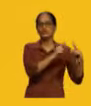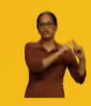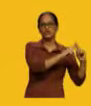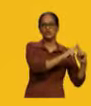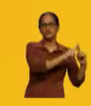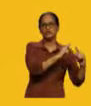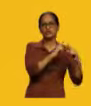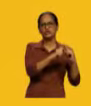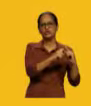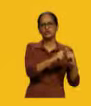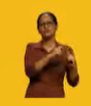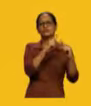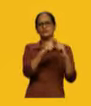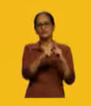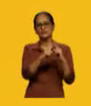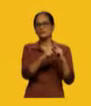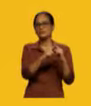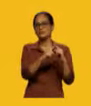mais